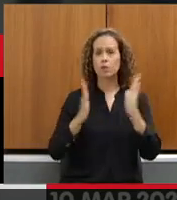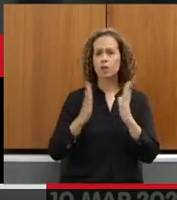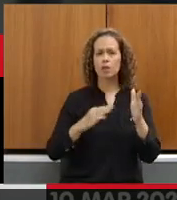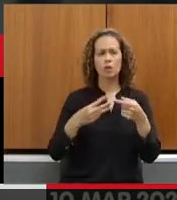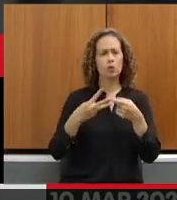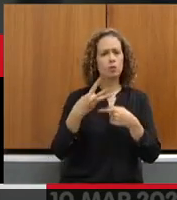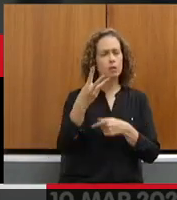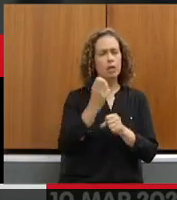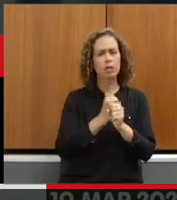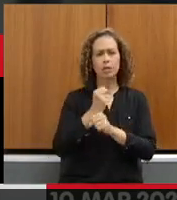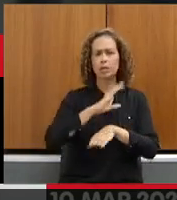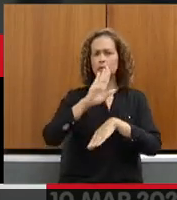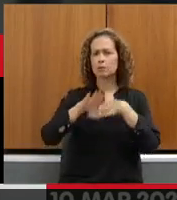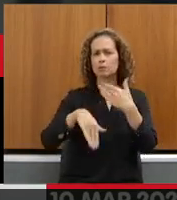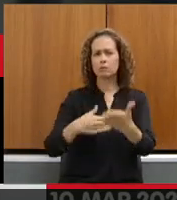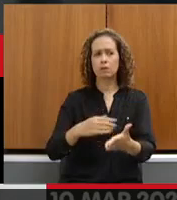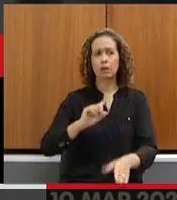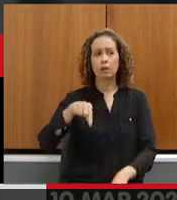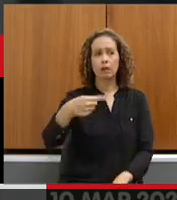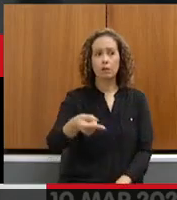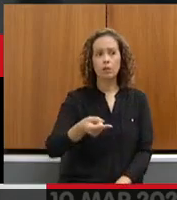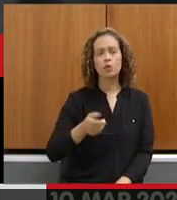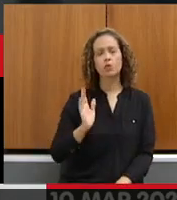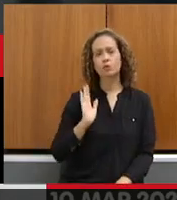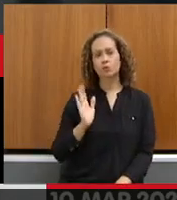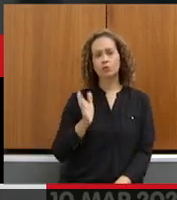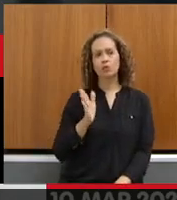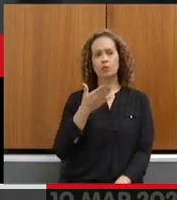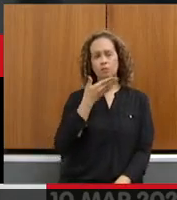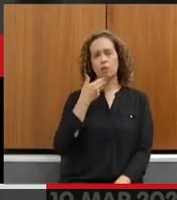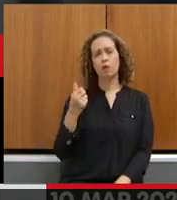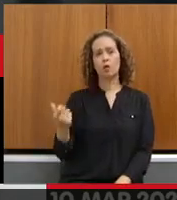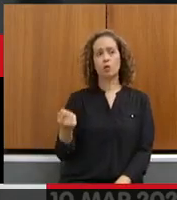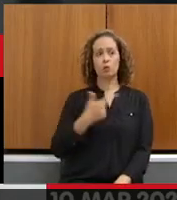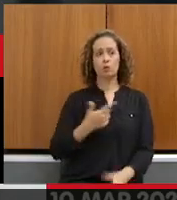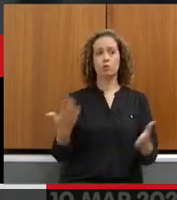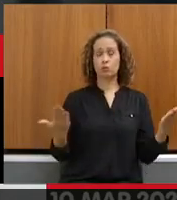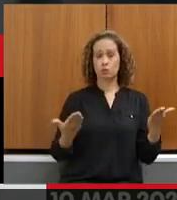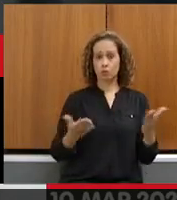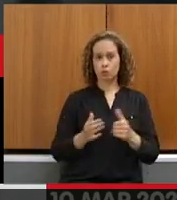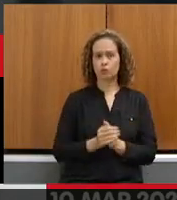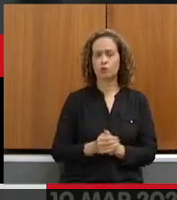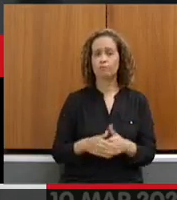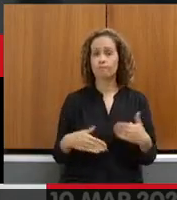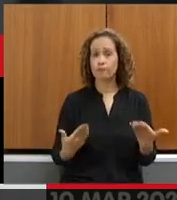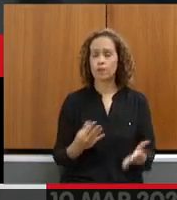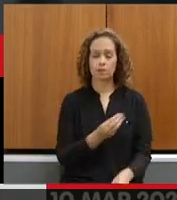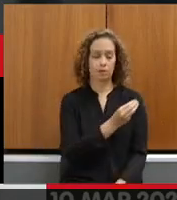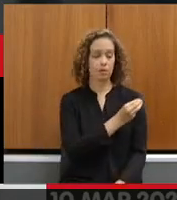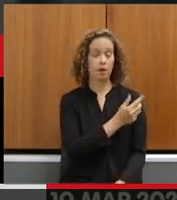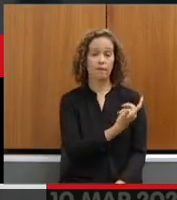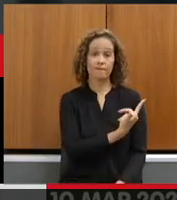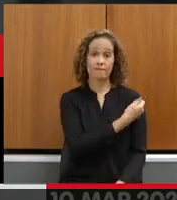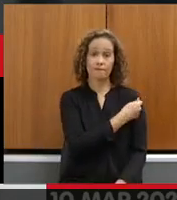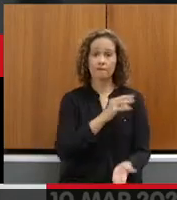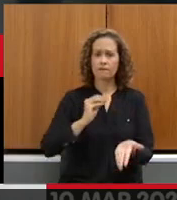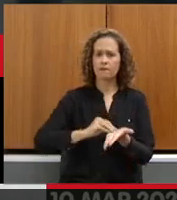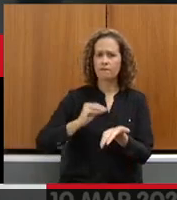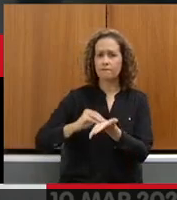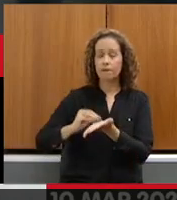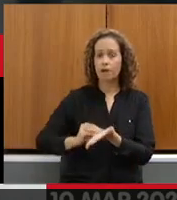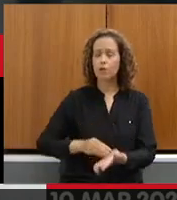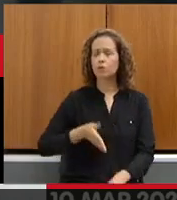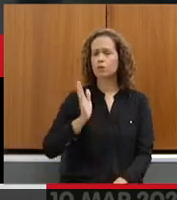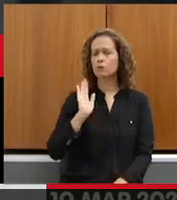esteja em uma condição melhor do que ela está hoje é em relação a compra de vacinas igual eu apresentei nós temos uma lista